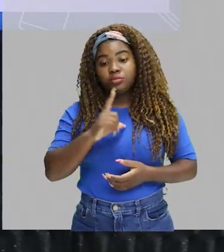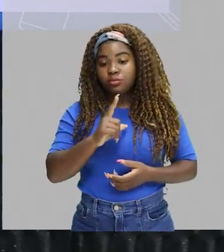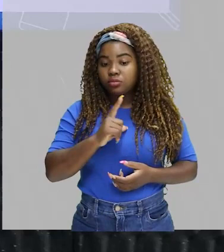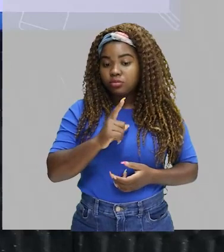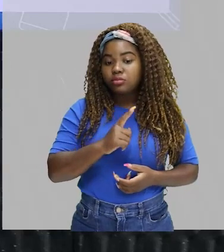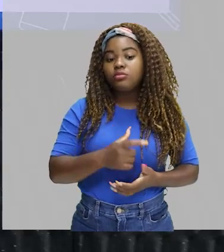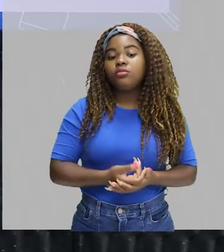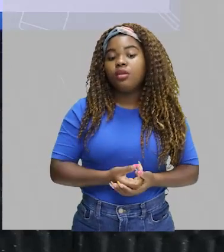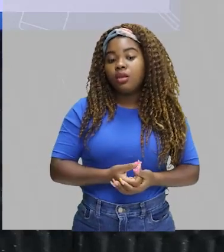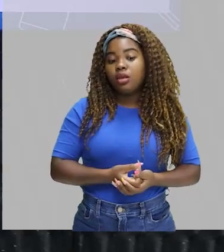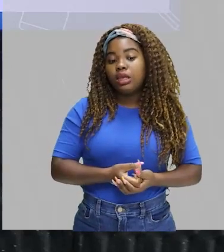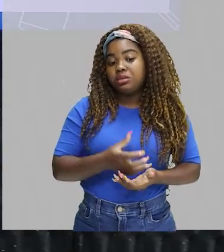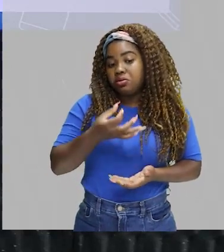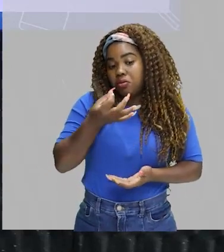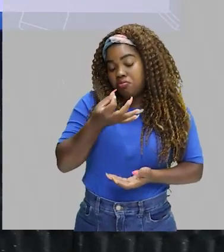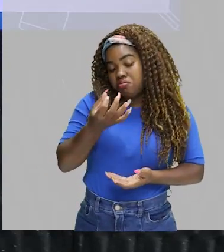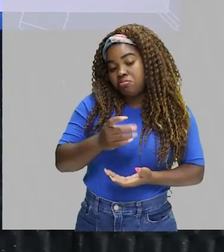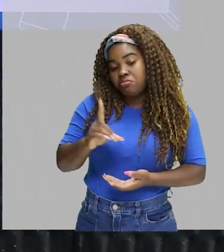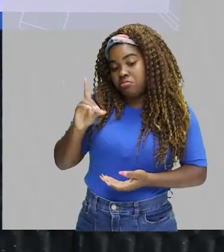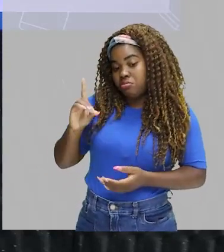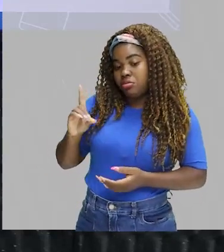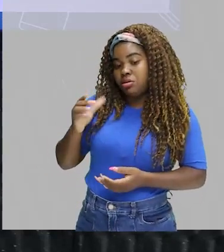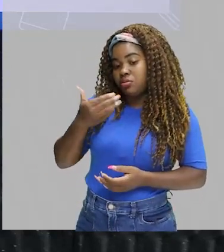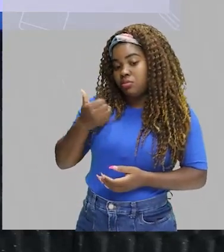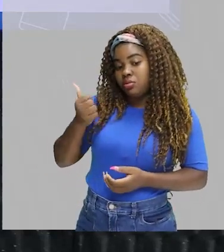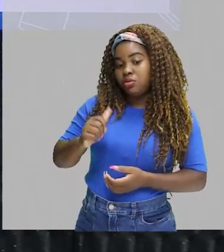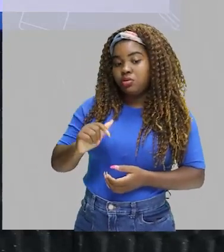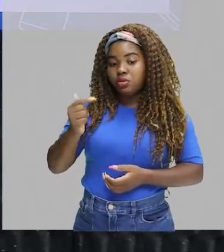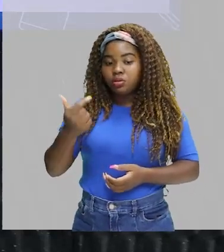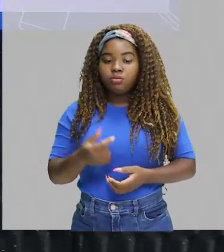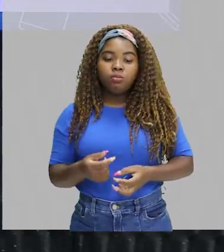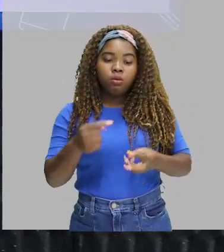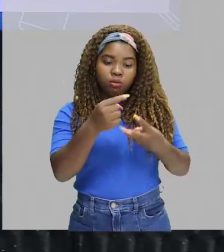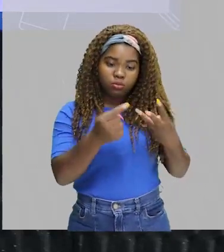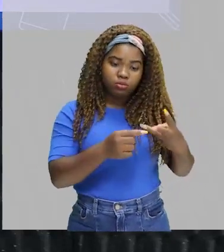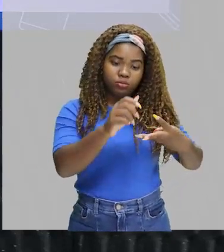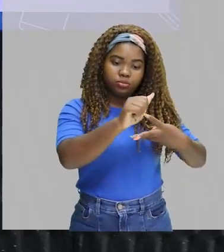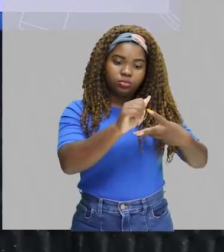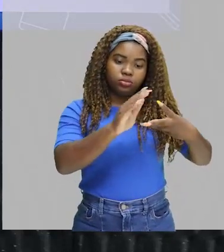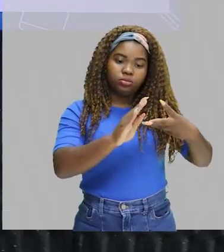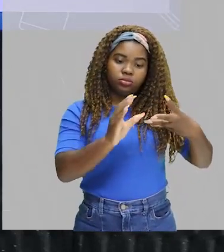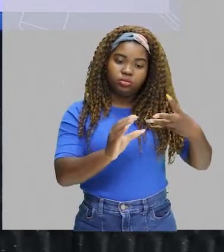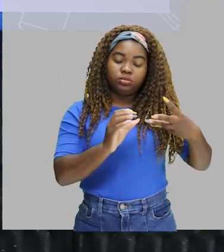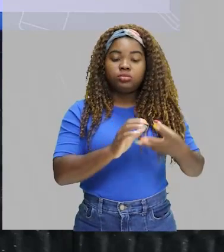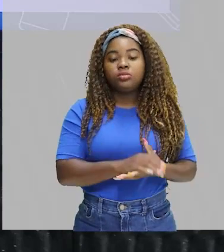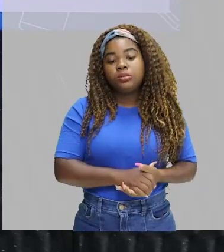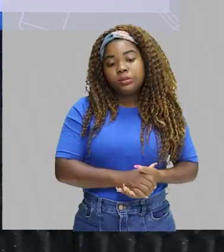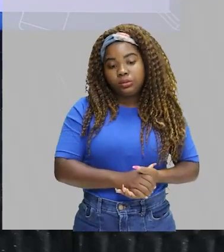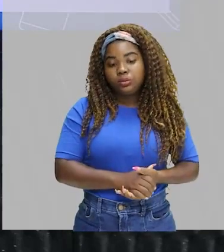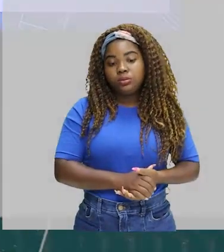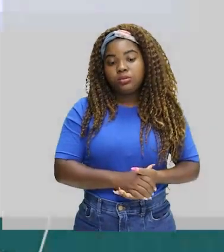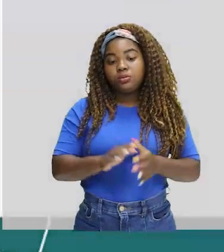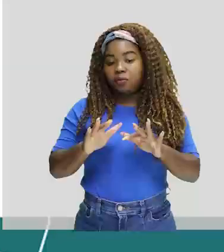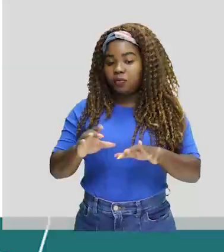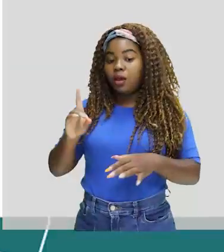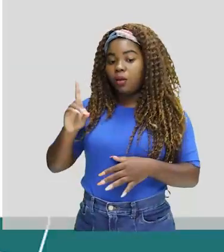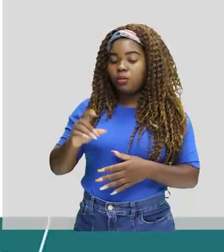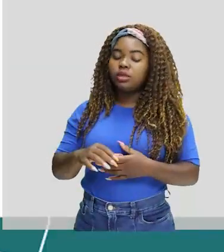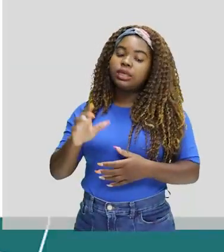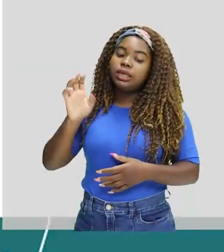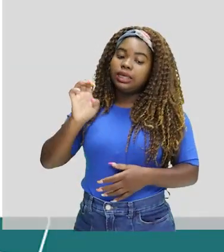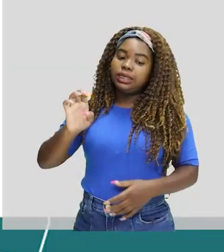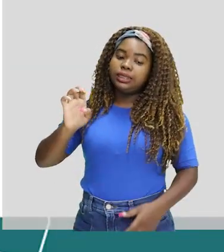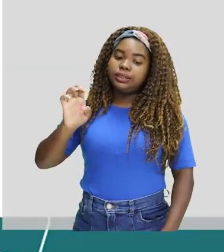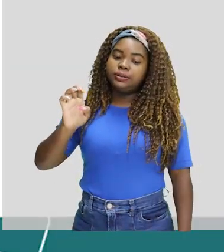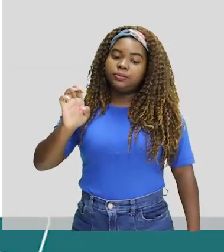esta sugestão e ela está melhor do que as outras três, nós vamos até agora ficar com ela conosco, não é isso? Inclinação